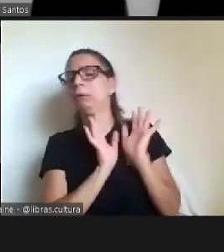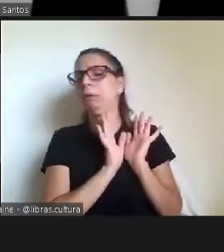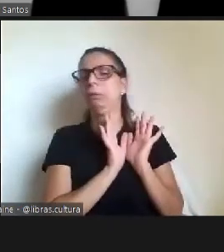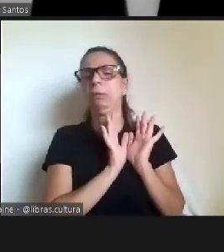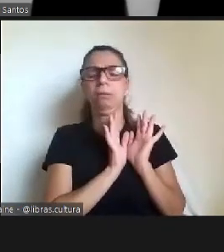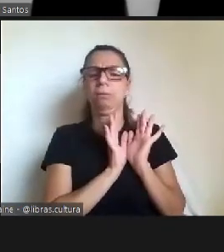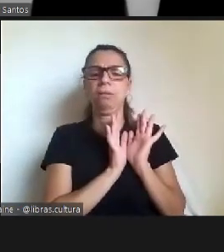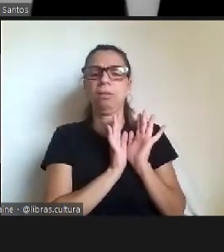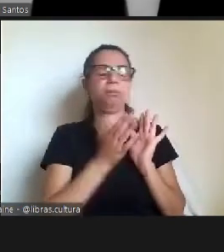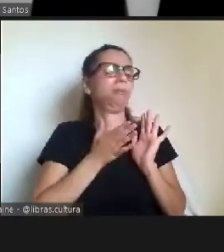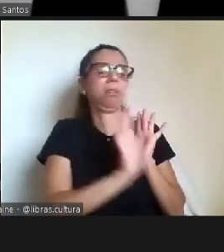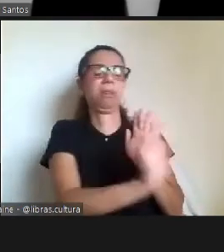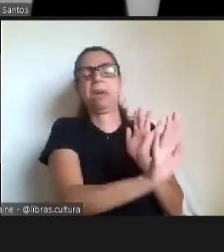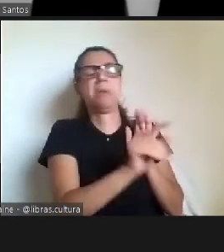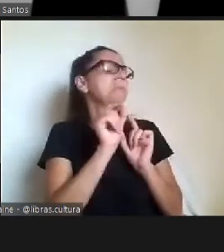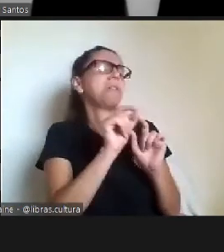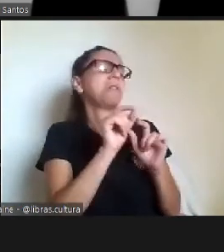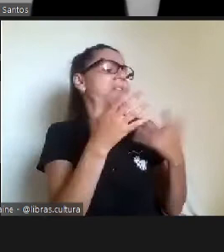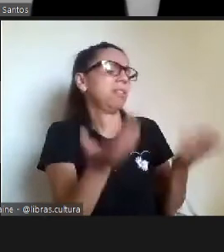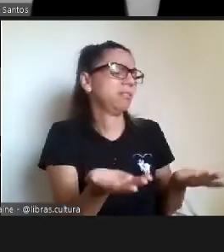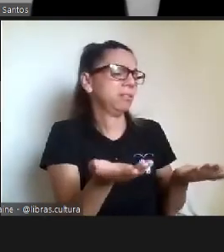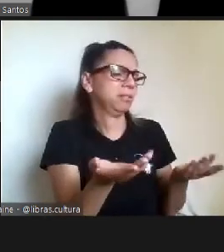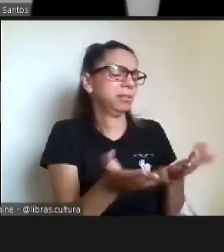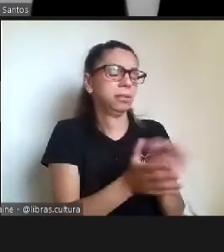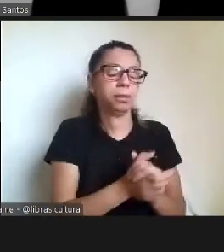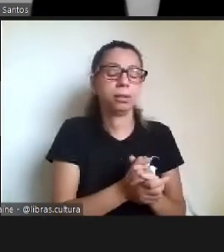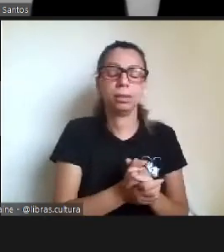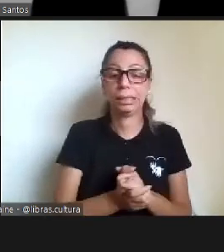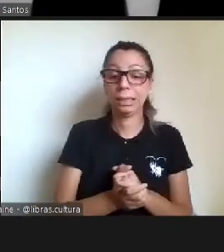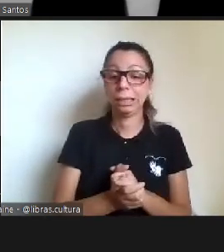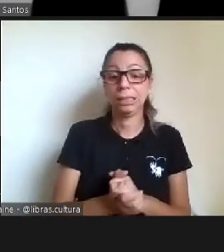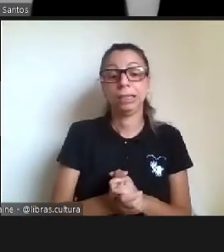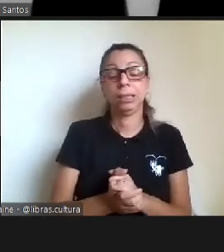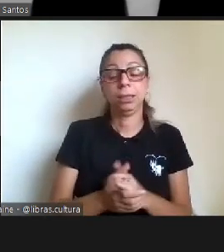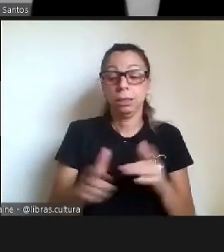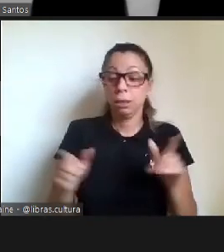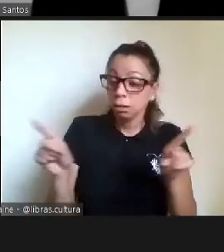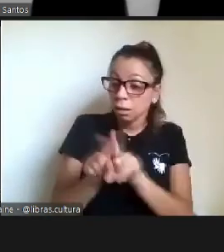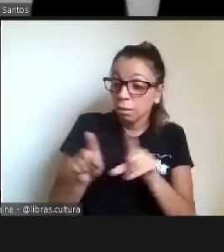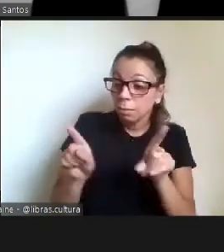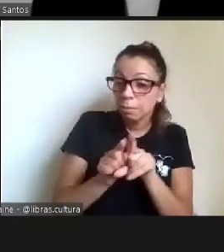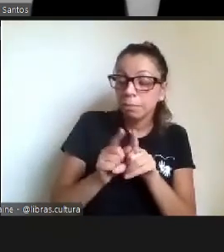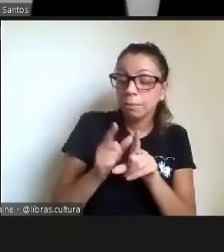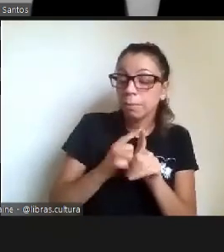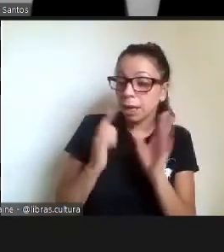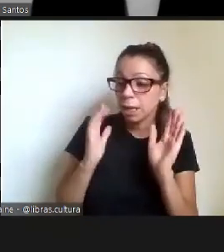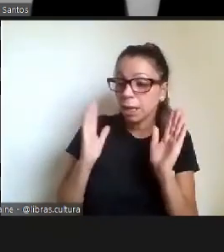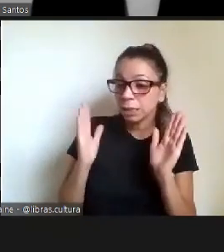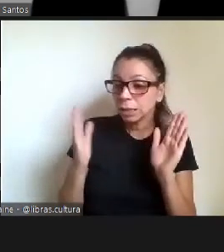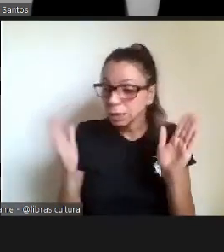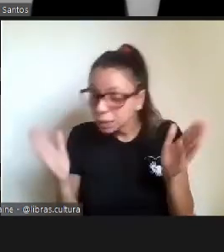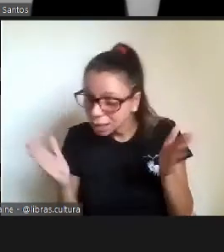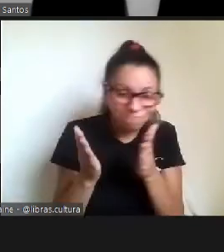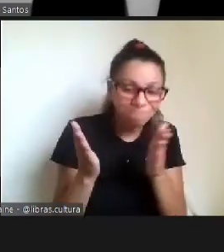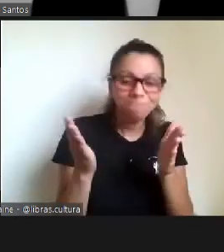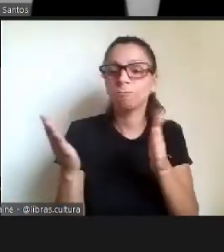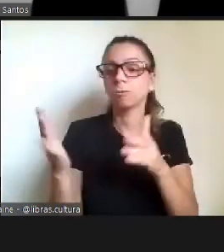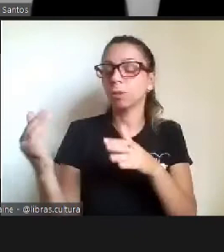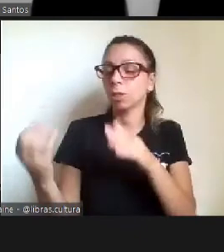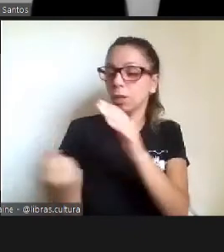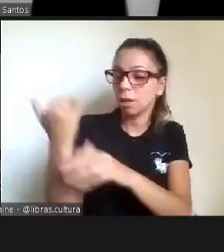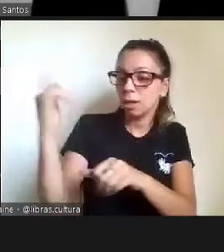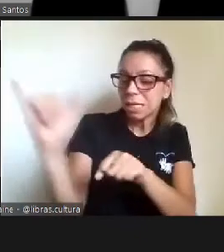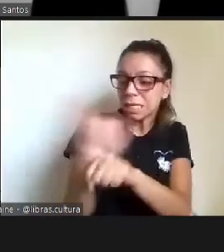é isso? E ao mesmo tempo, você se mobilizando em direção à luz, em direção à vida, é